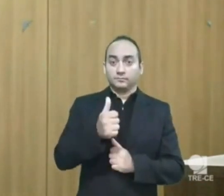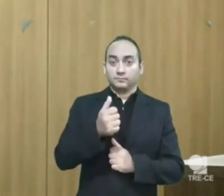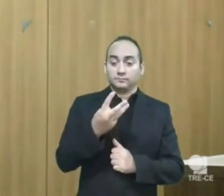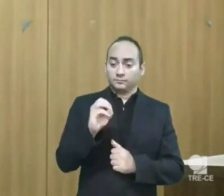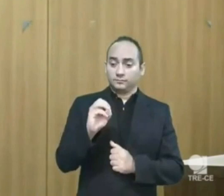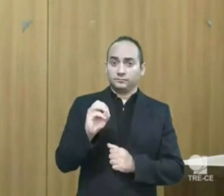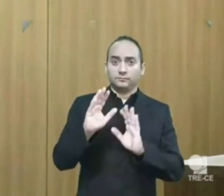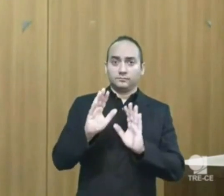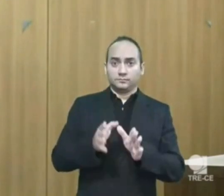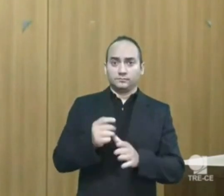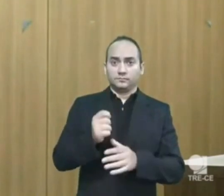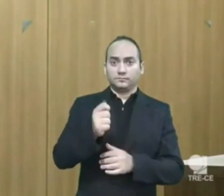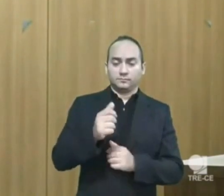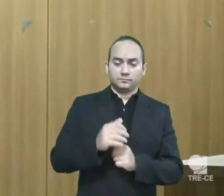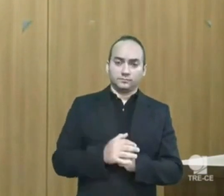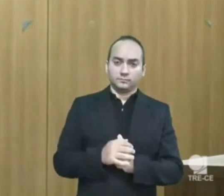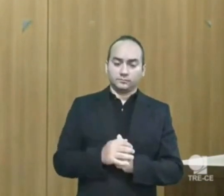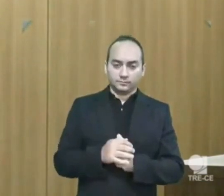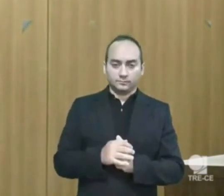3 décadas,